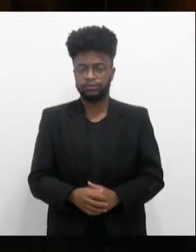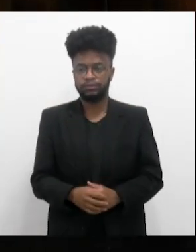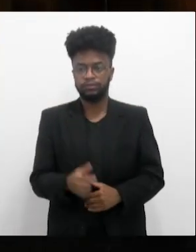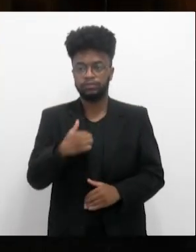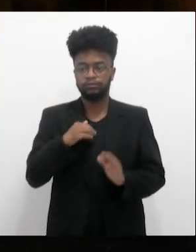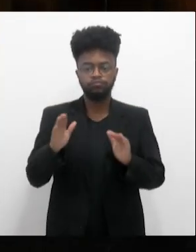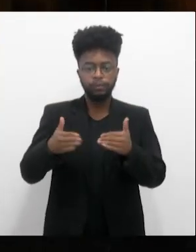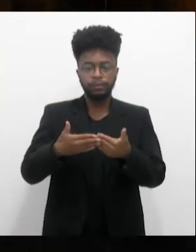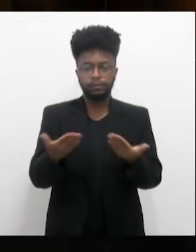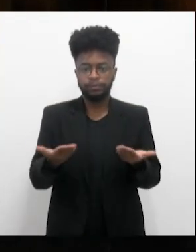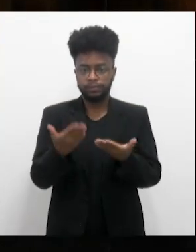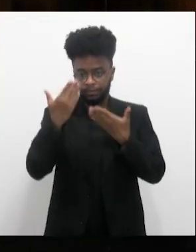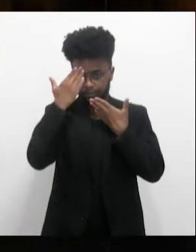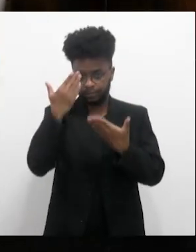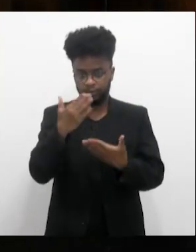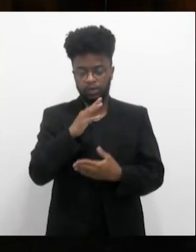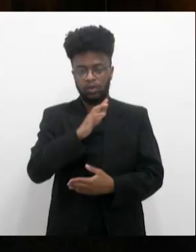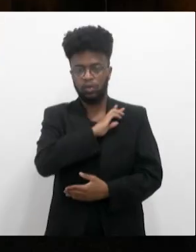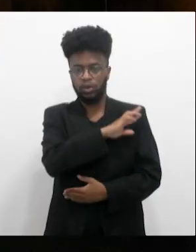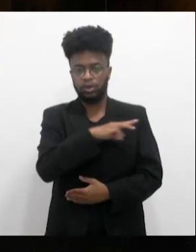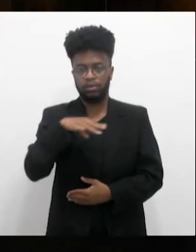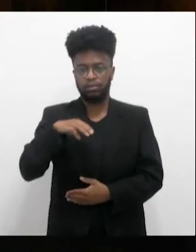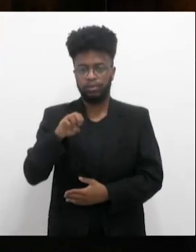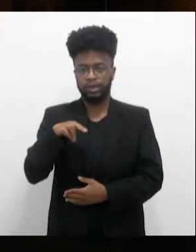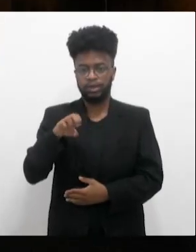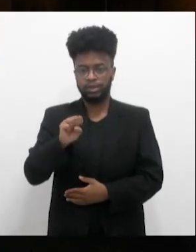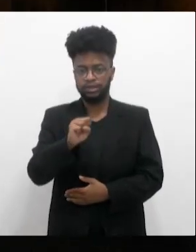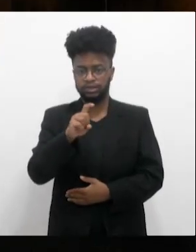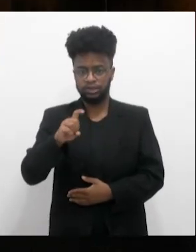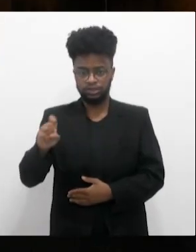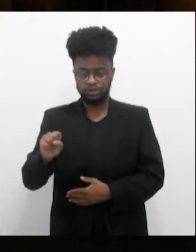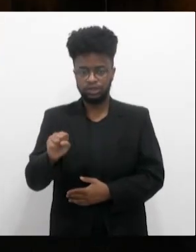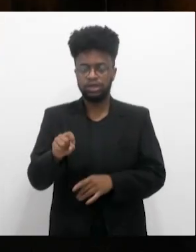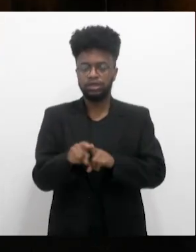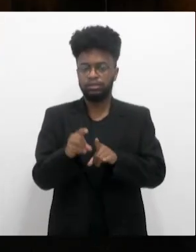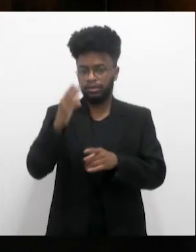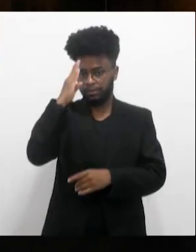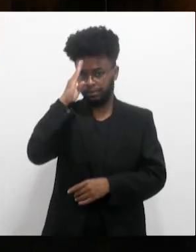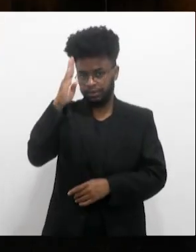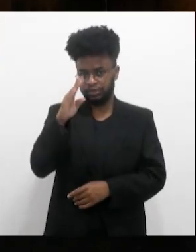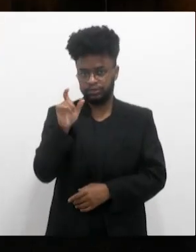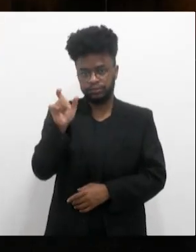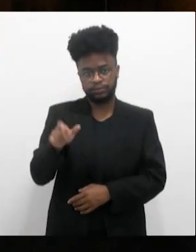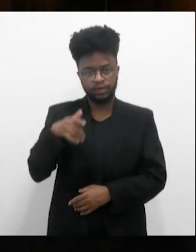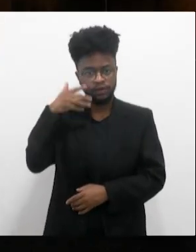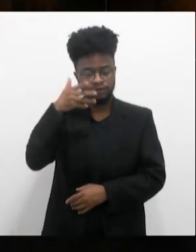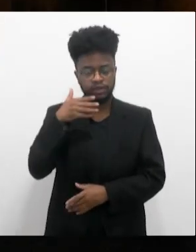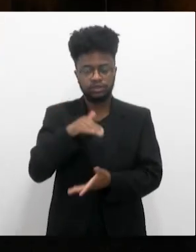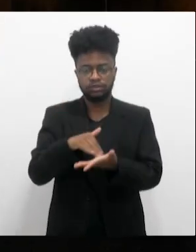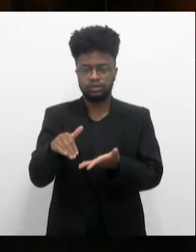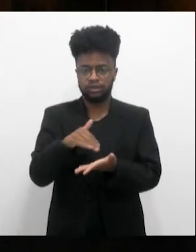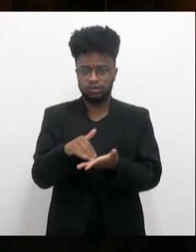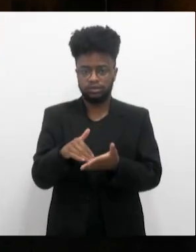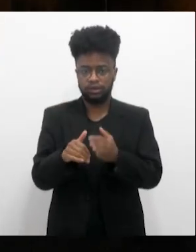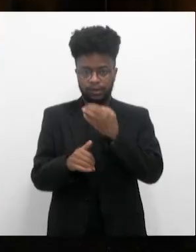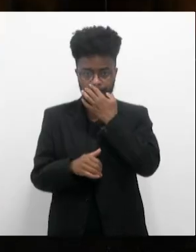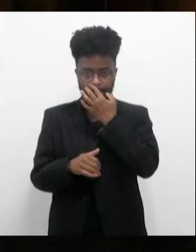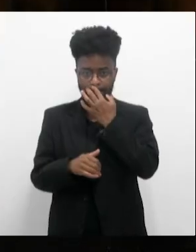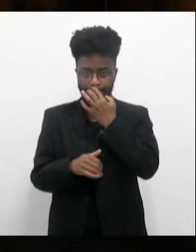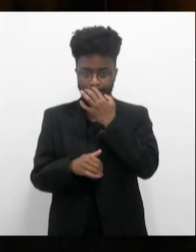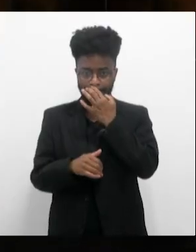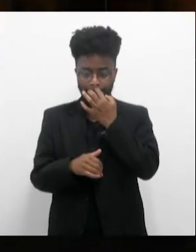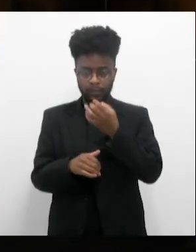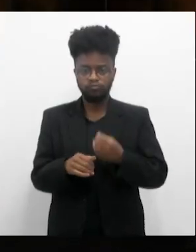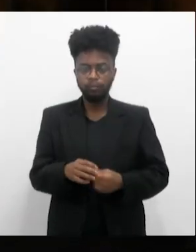aqui agradecendo ao Coronel Menezes, mas de forma especial a fala do nosso secretário, que